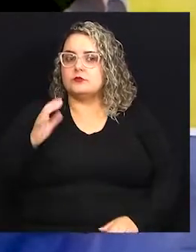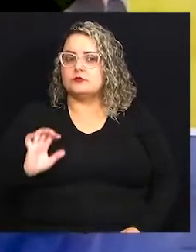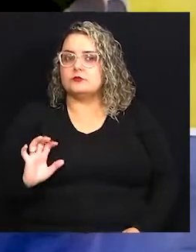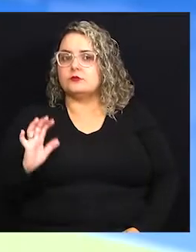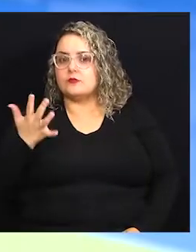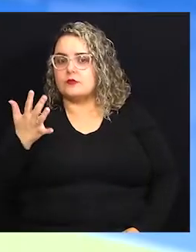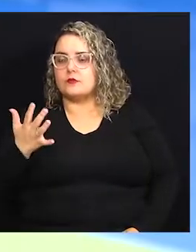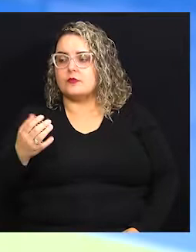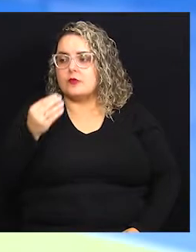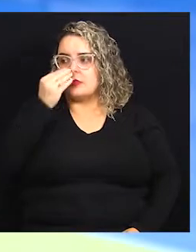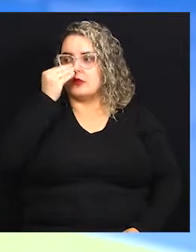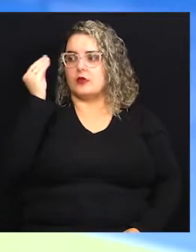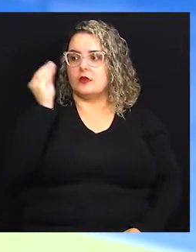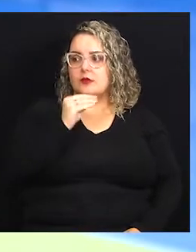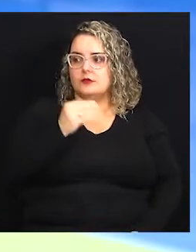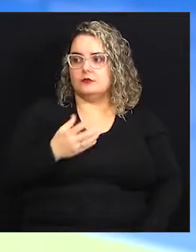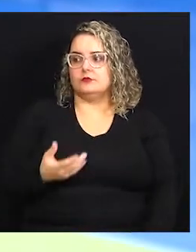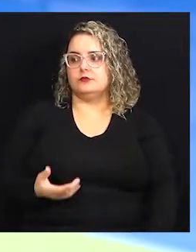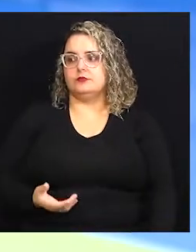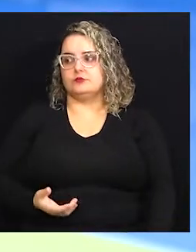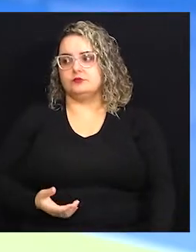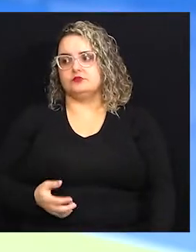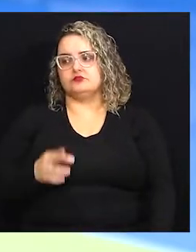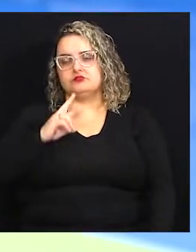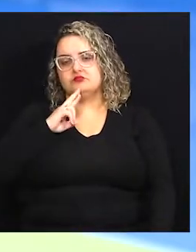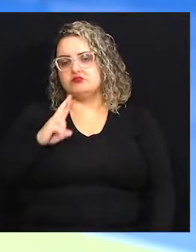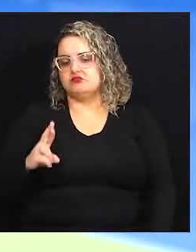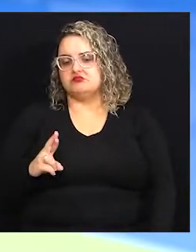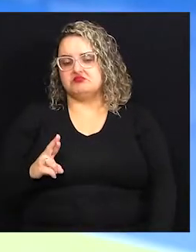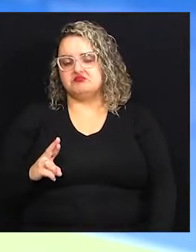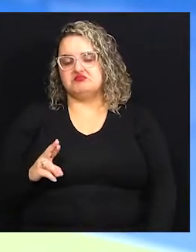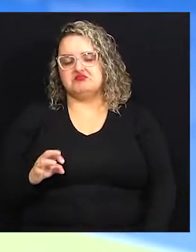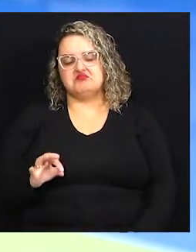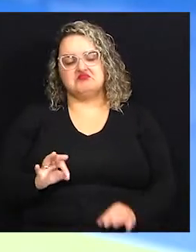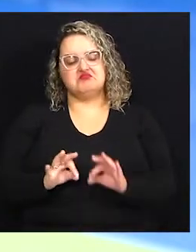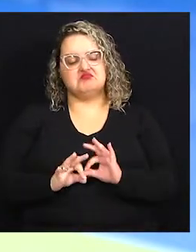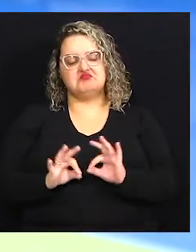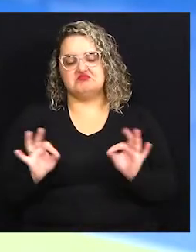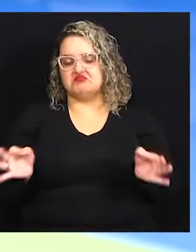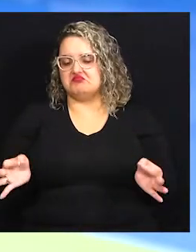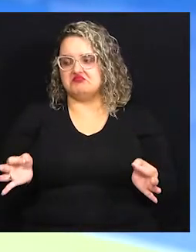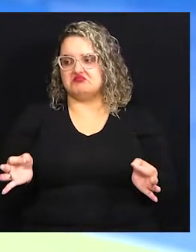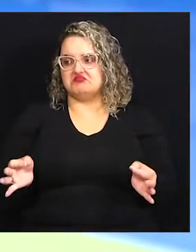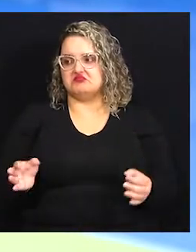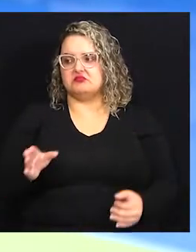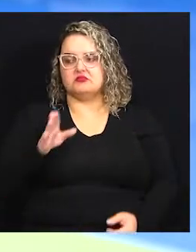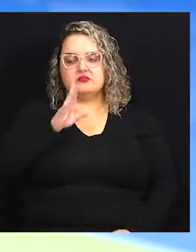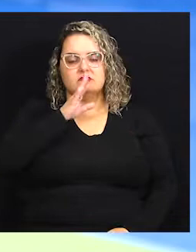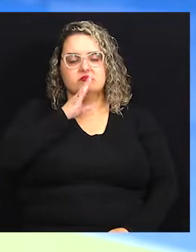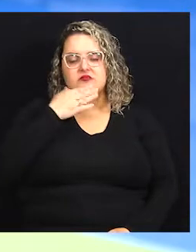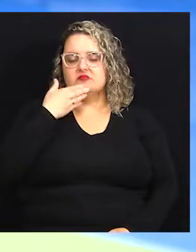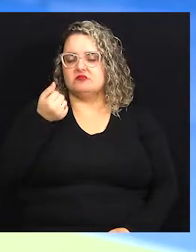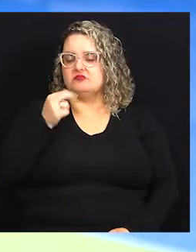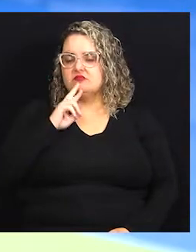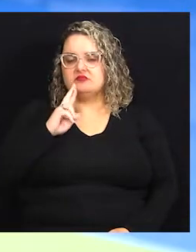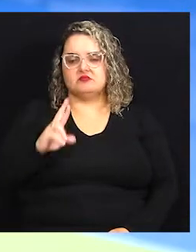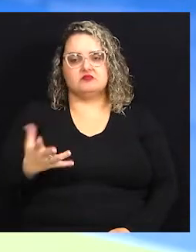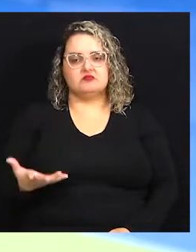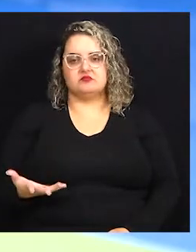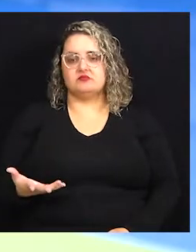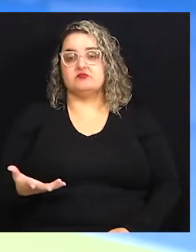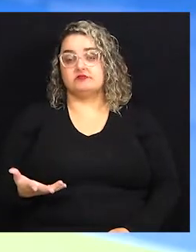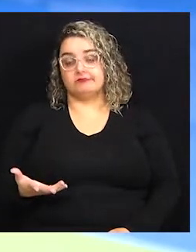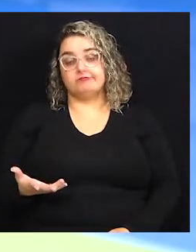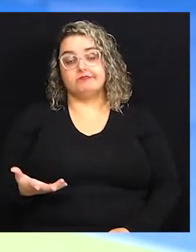discriminação? Eu respondia de uma maneira muito fria. Às vezes o silêncio é a melhor resposta, né? E